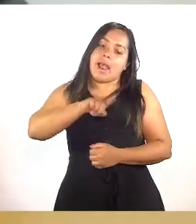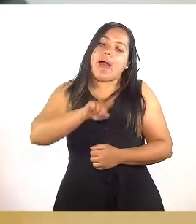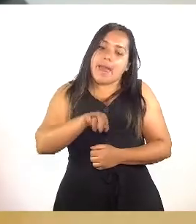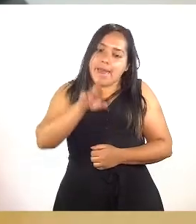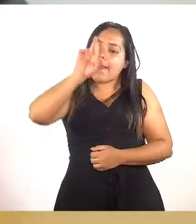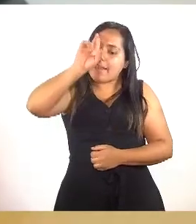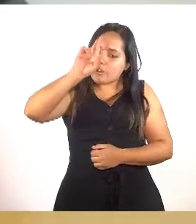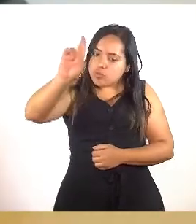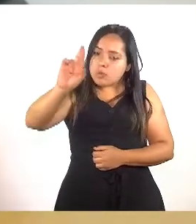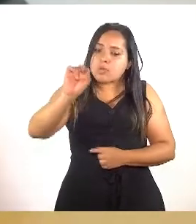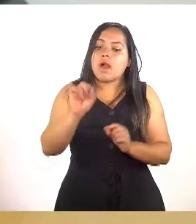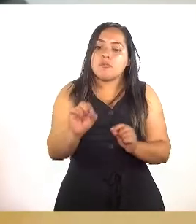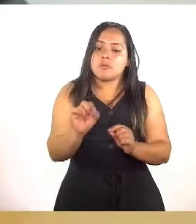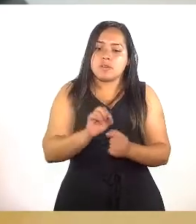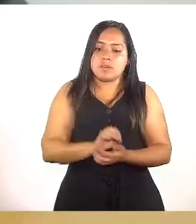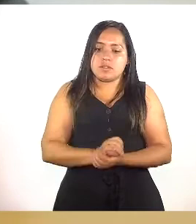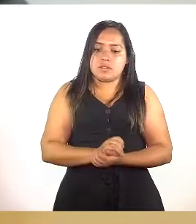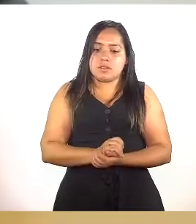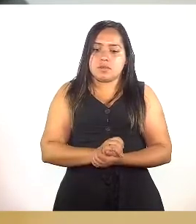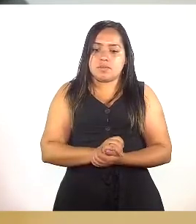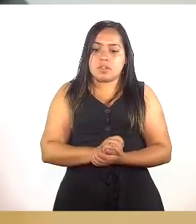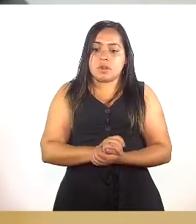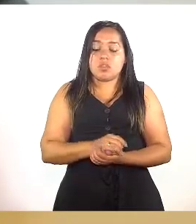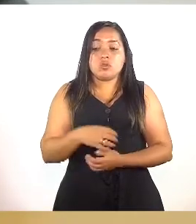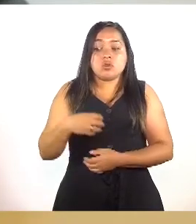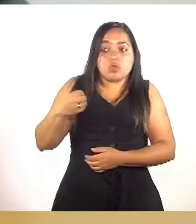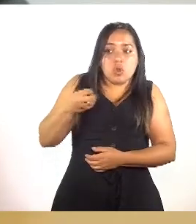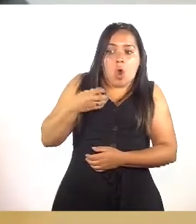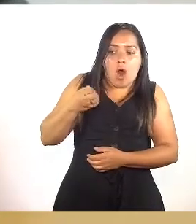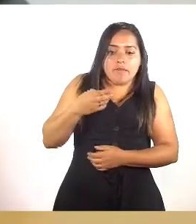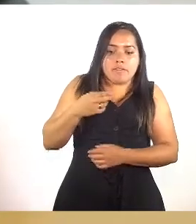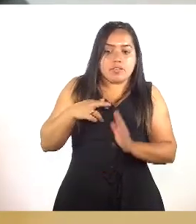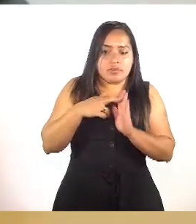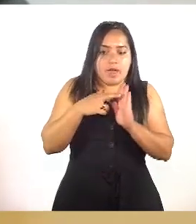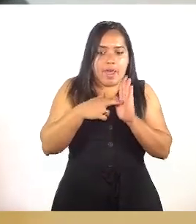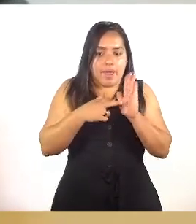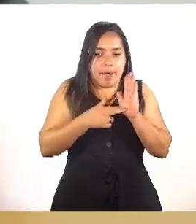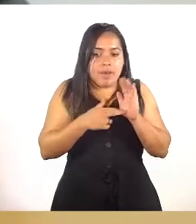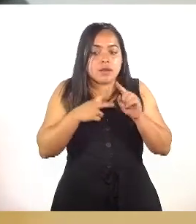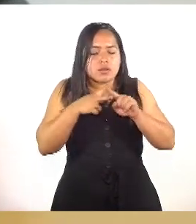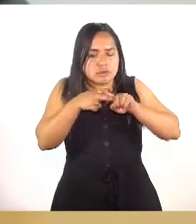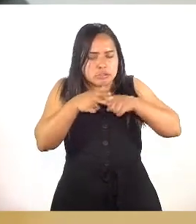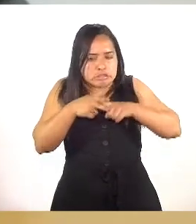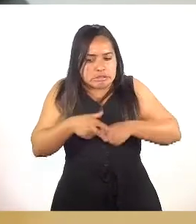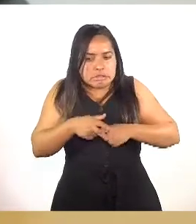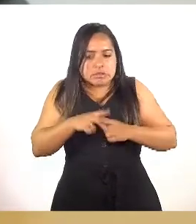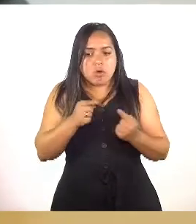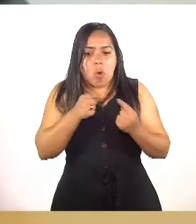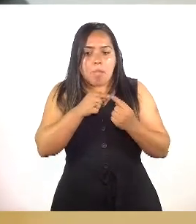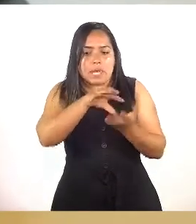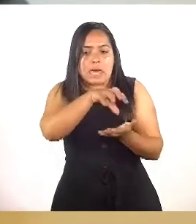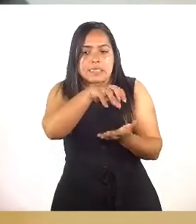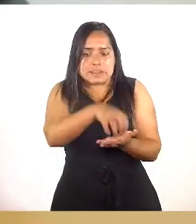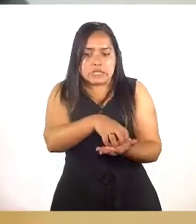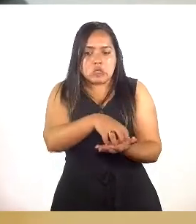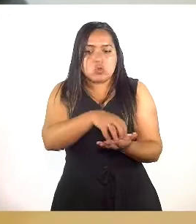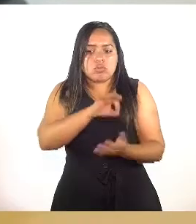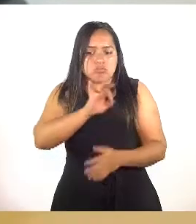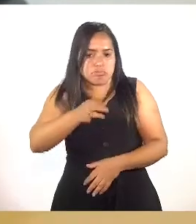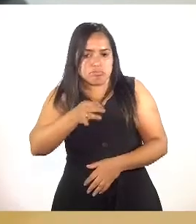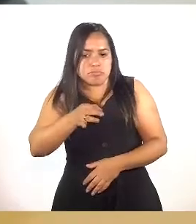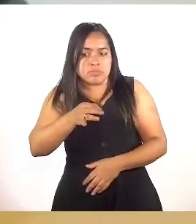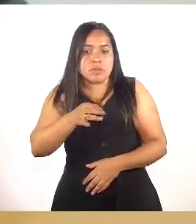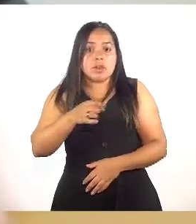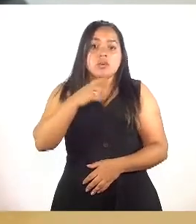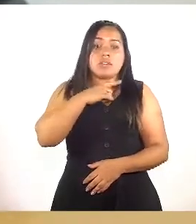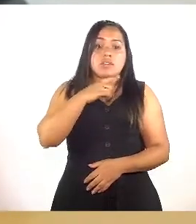responsável por trazer normas diretrizes para o setor. Então, as normas